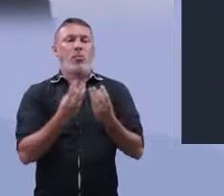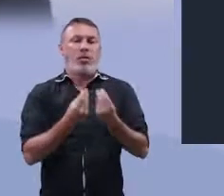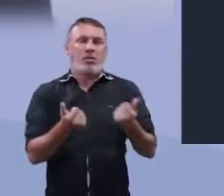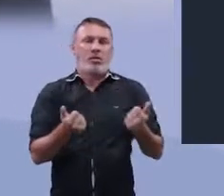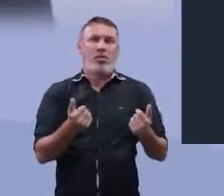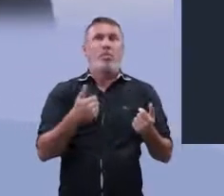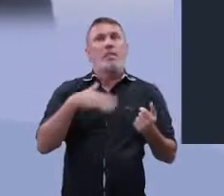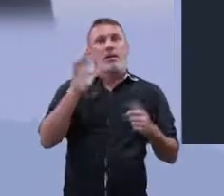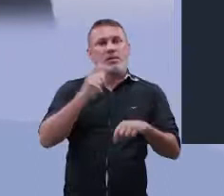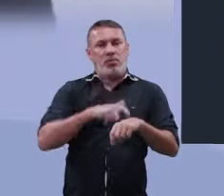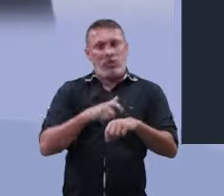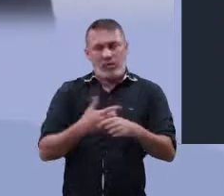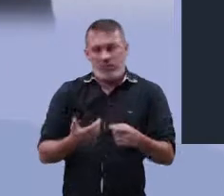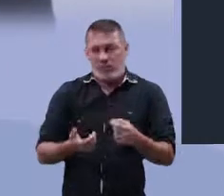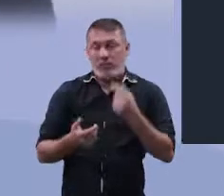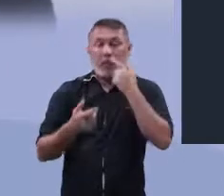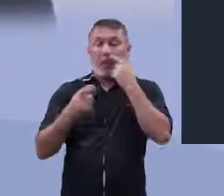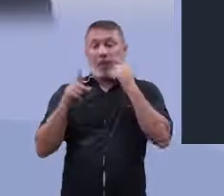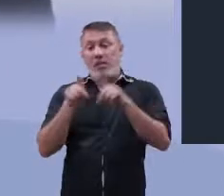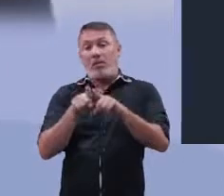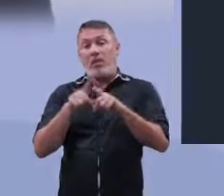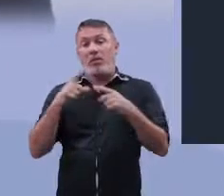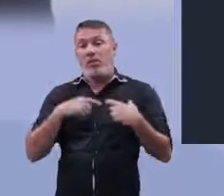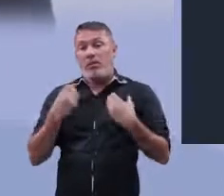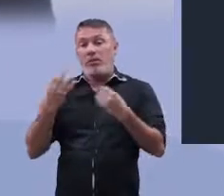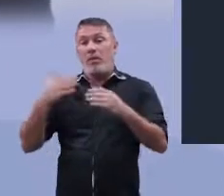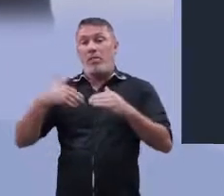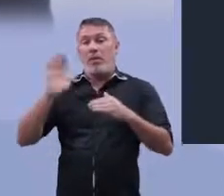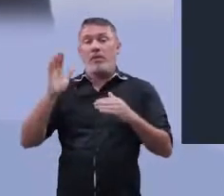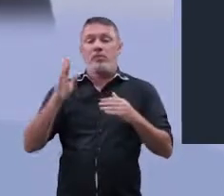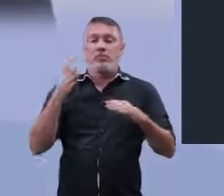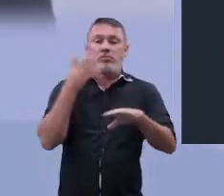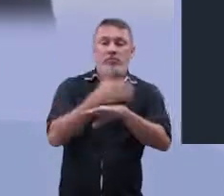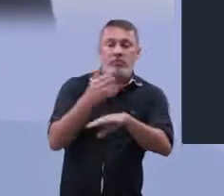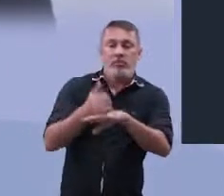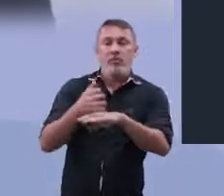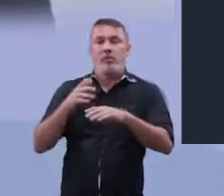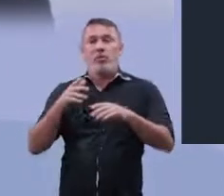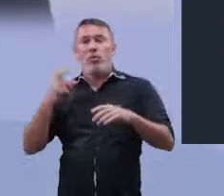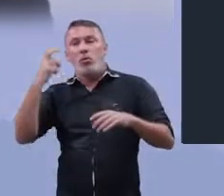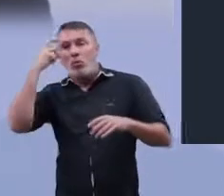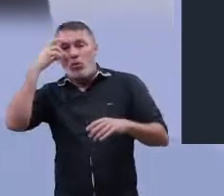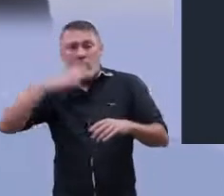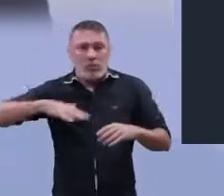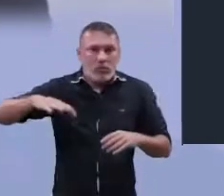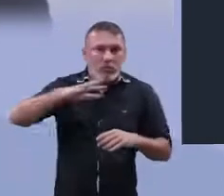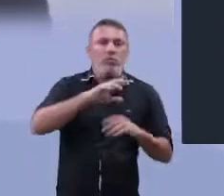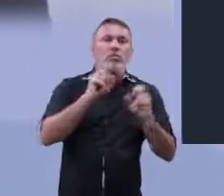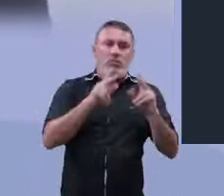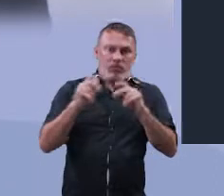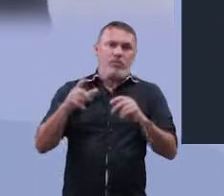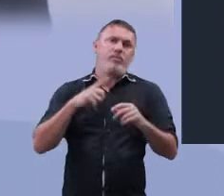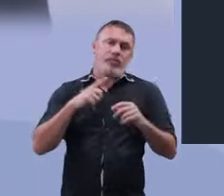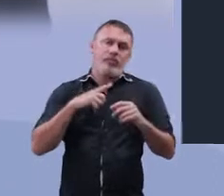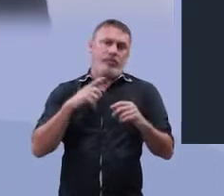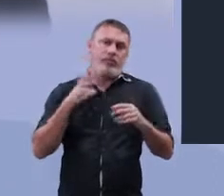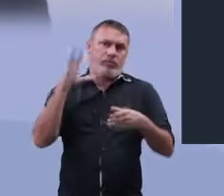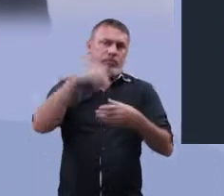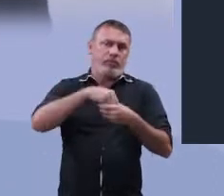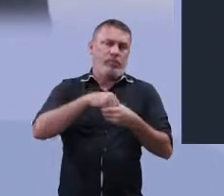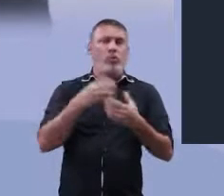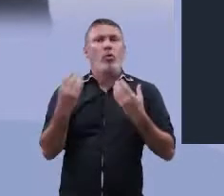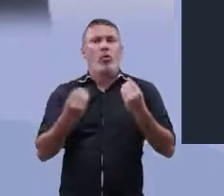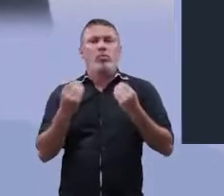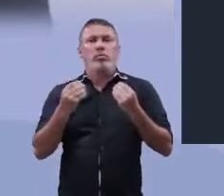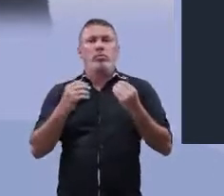qualidade por mais tempo, é possível proporcionar o acesso aos bens culturais, ok? E isso vai interferir no